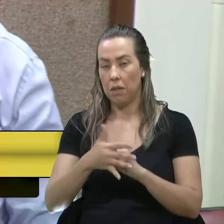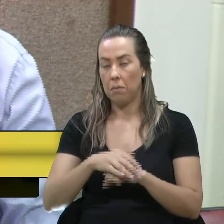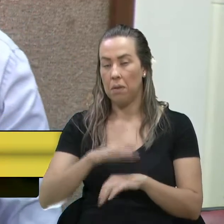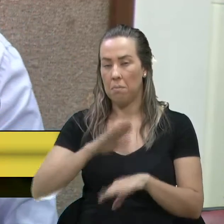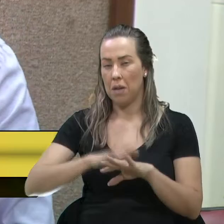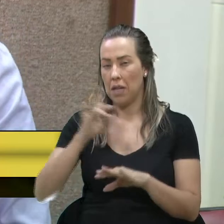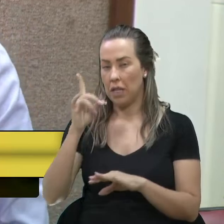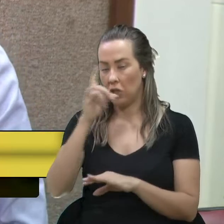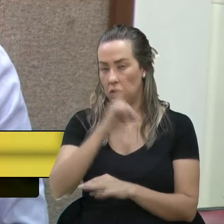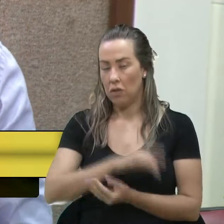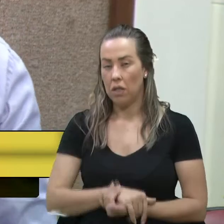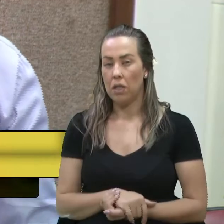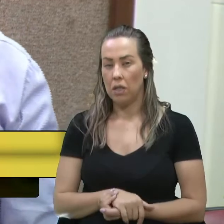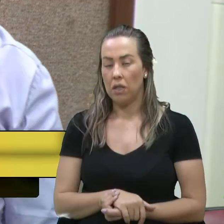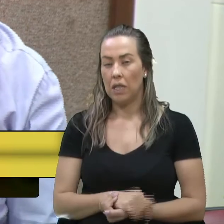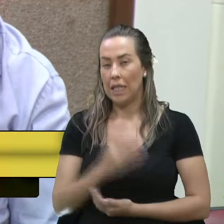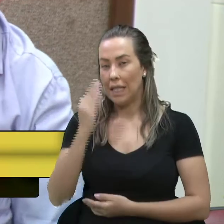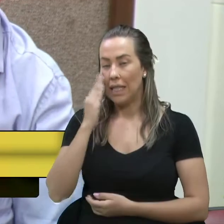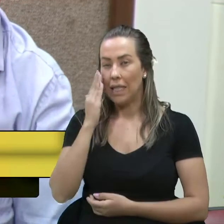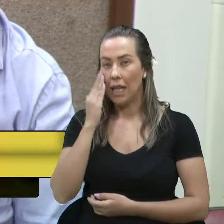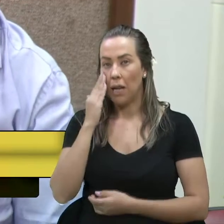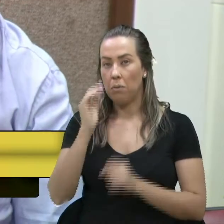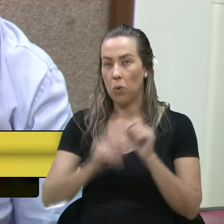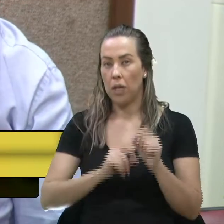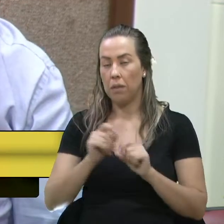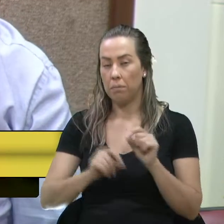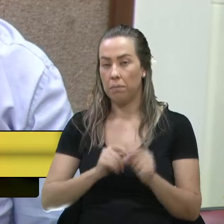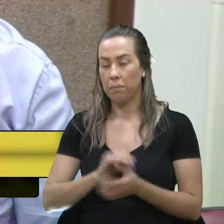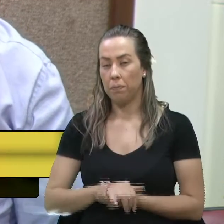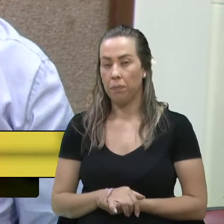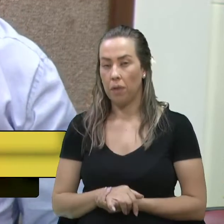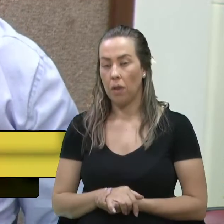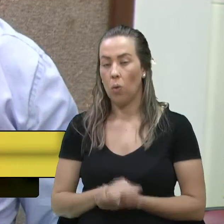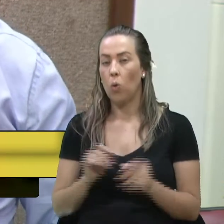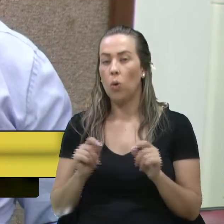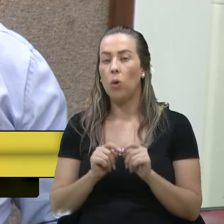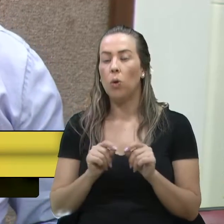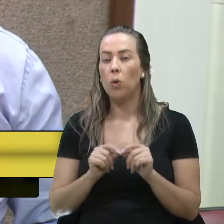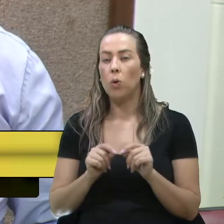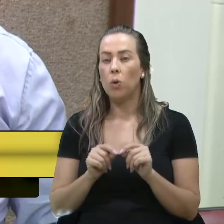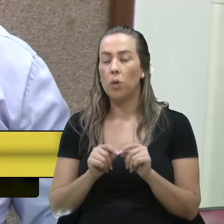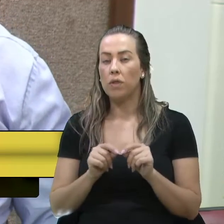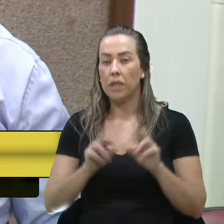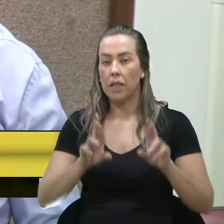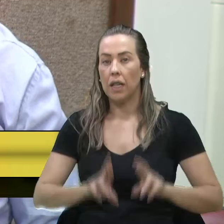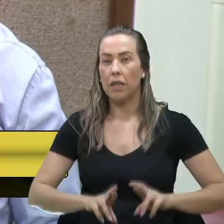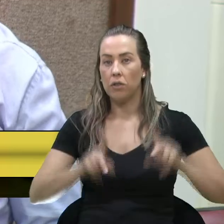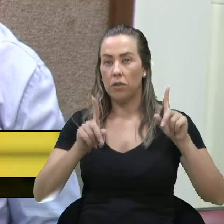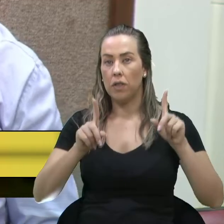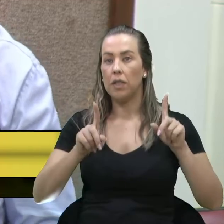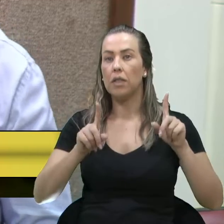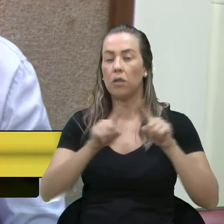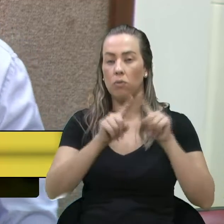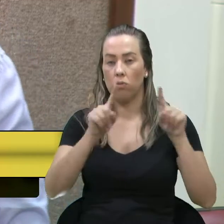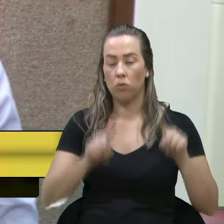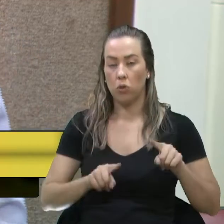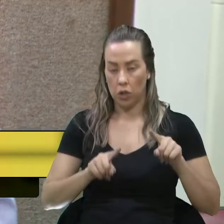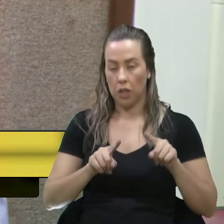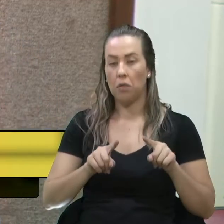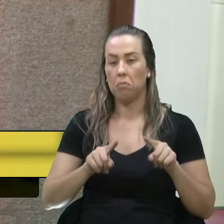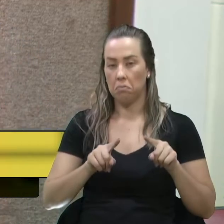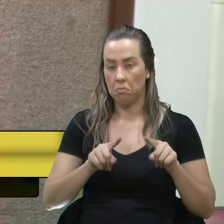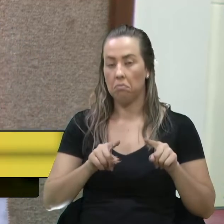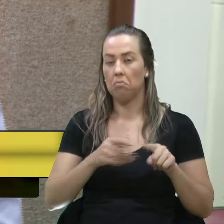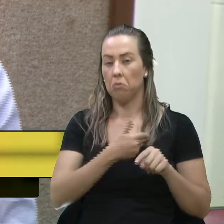aguda, a gente sabe do que fez a diferença esses servidores municipais.